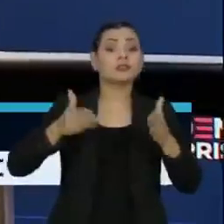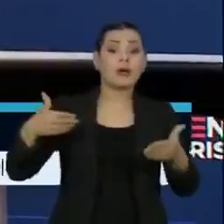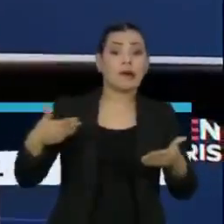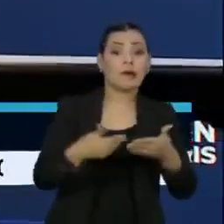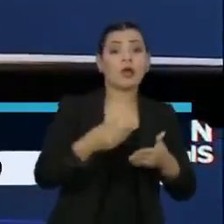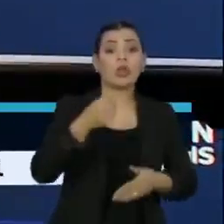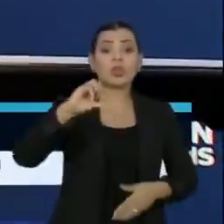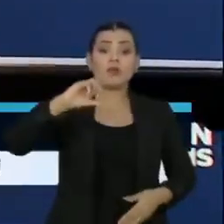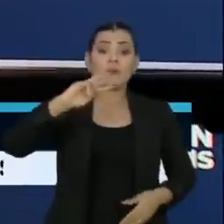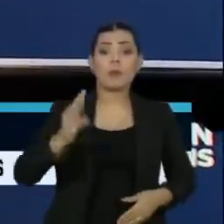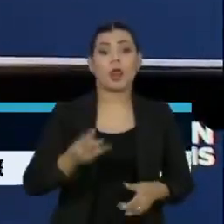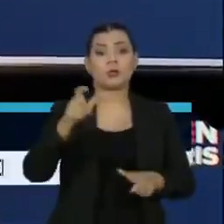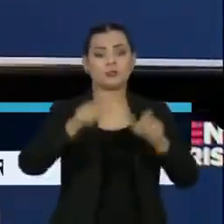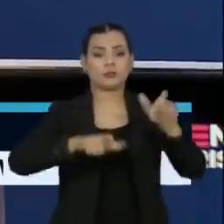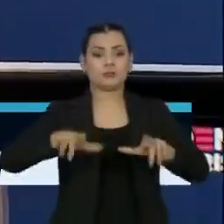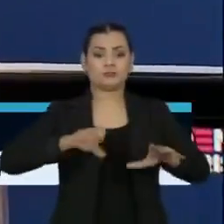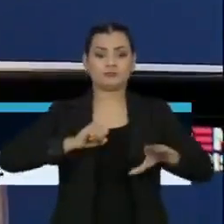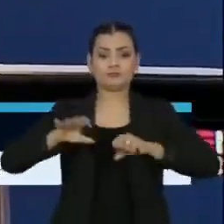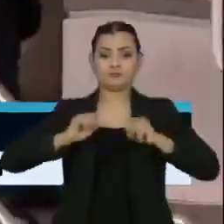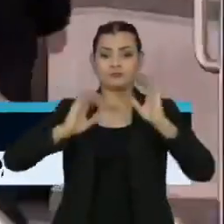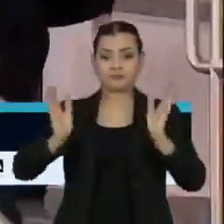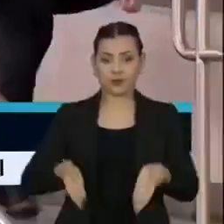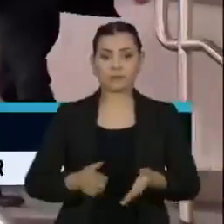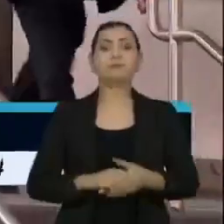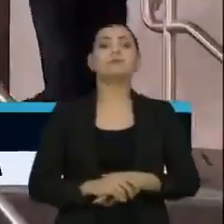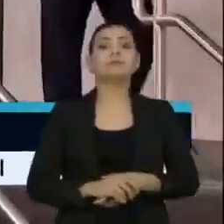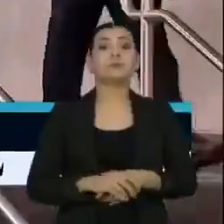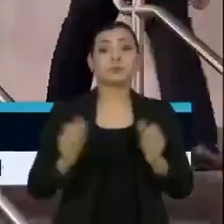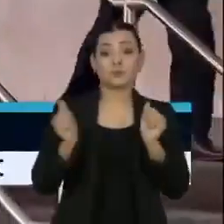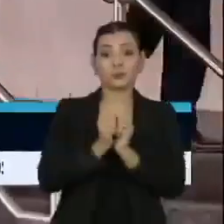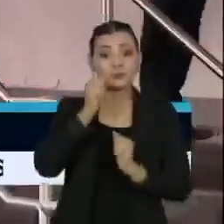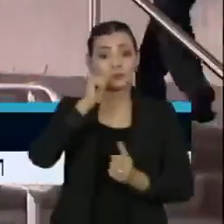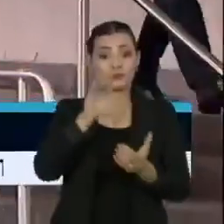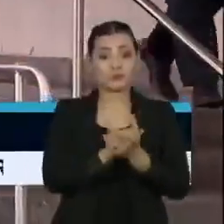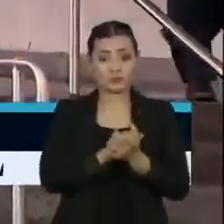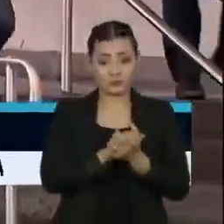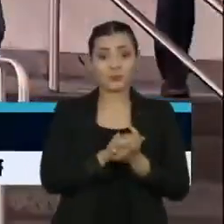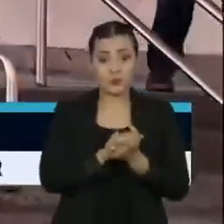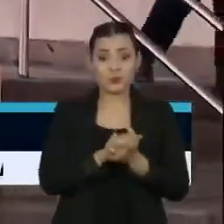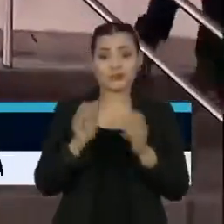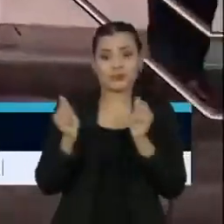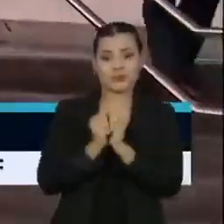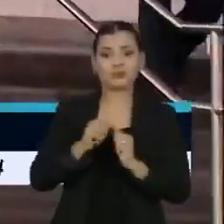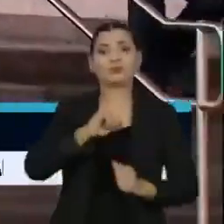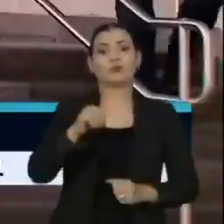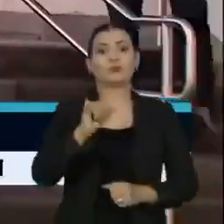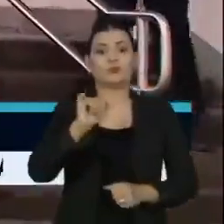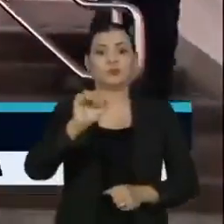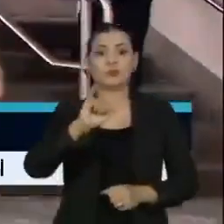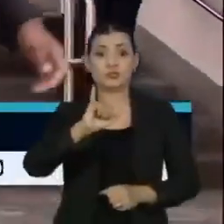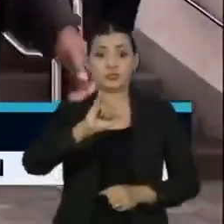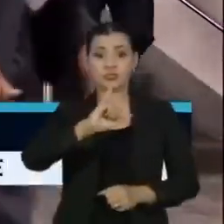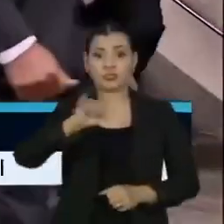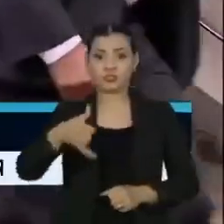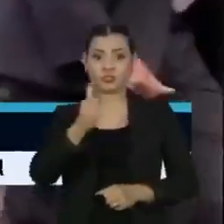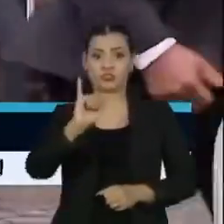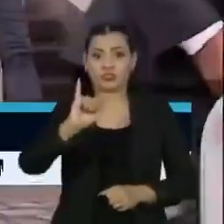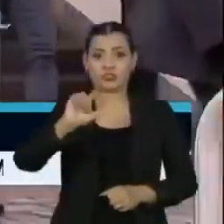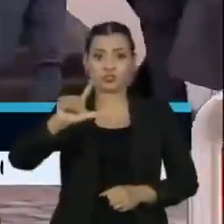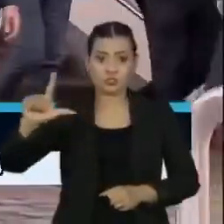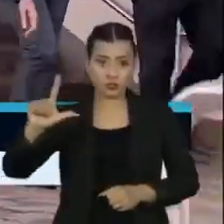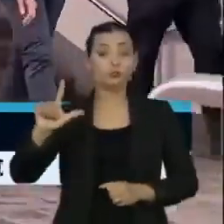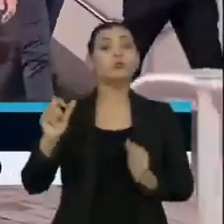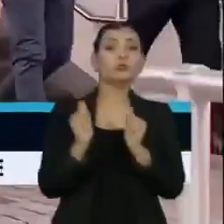dos 9 milhões de casos no país. Acompanhado da mulher, Jill, Biden votou antecipadamente. Na saída,